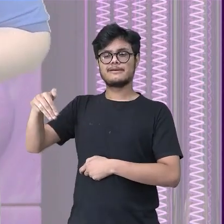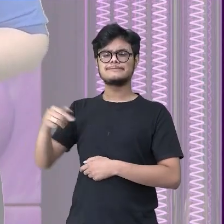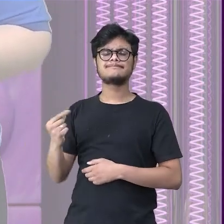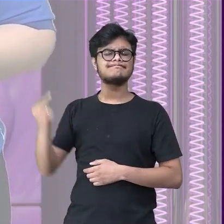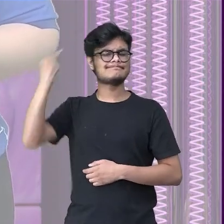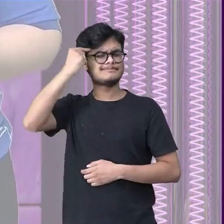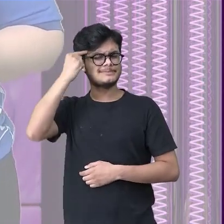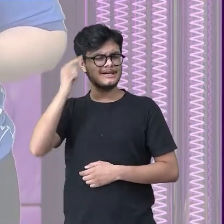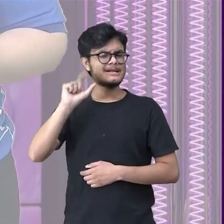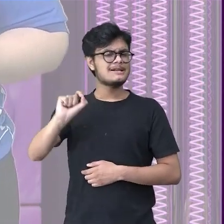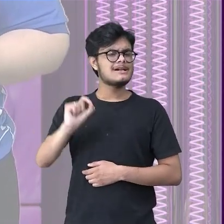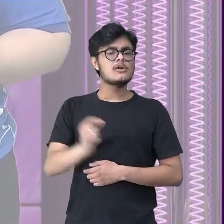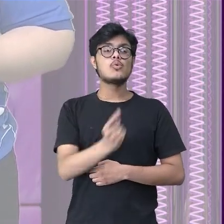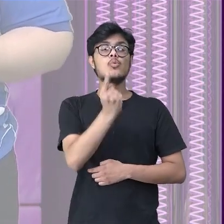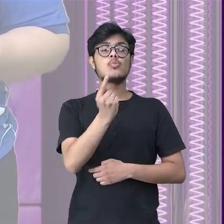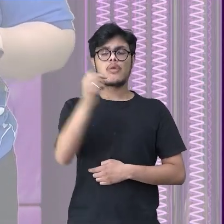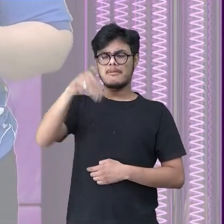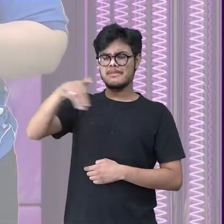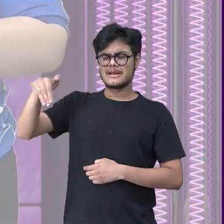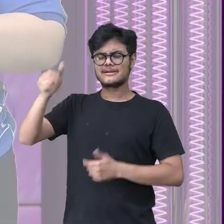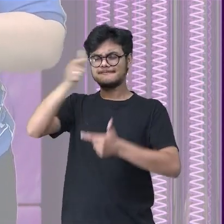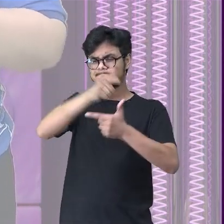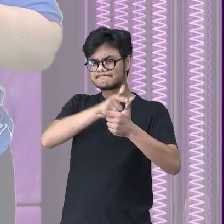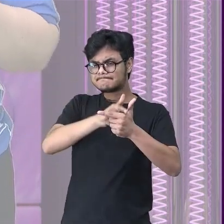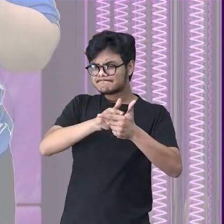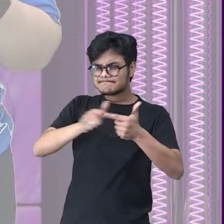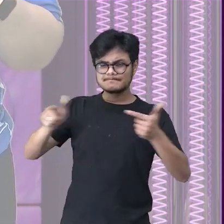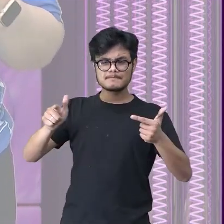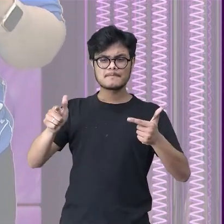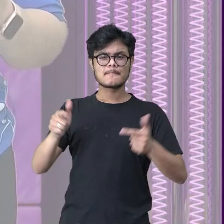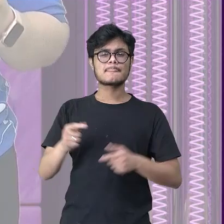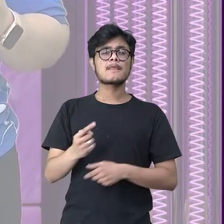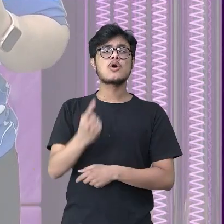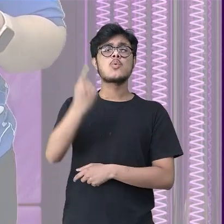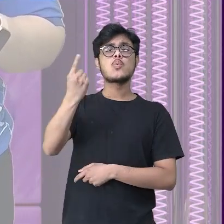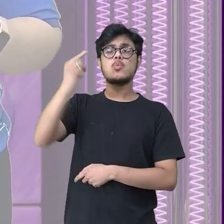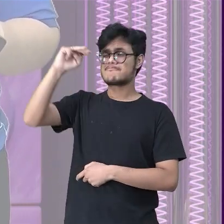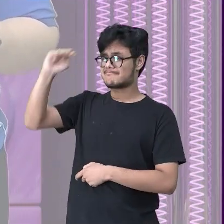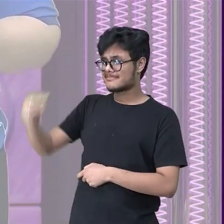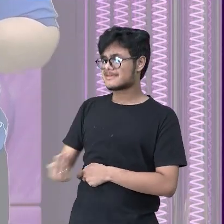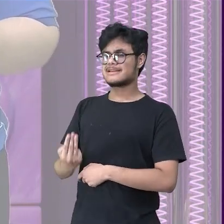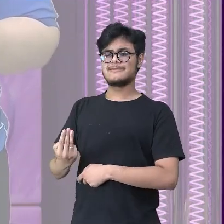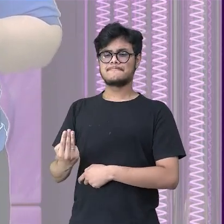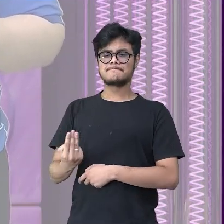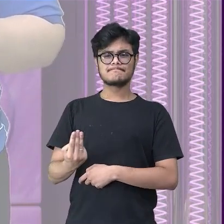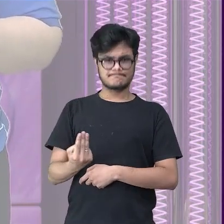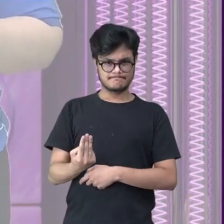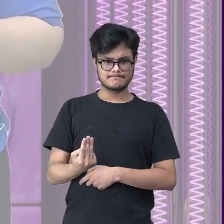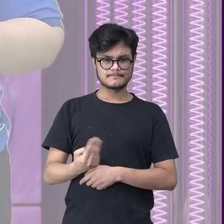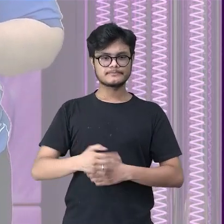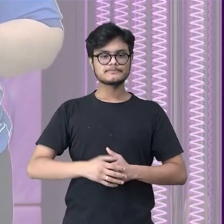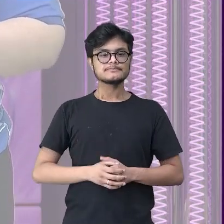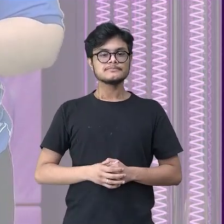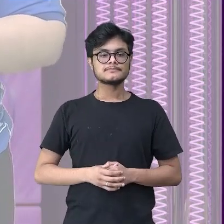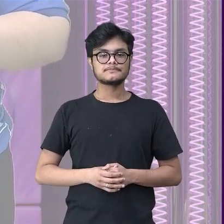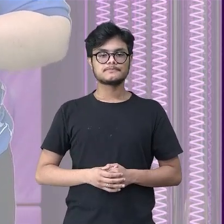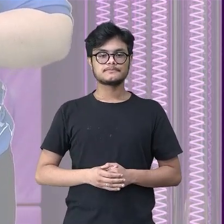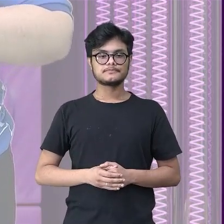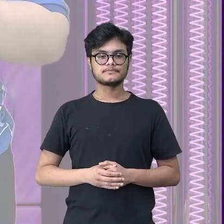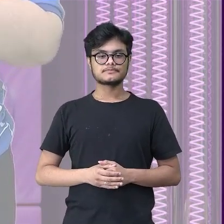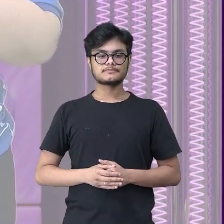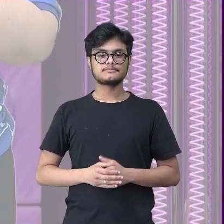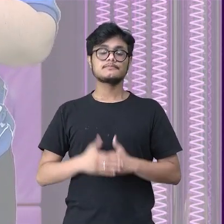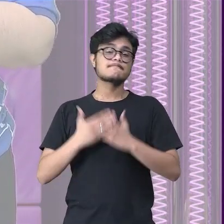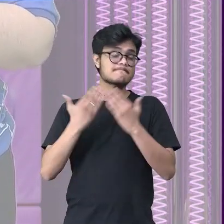imagine esse 1 milímetro dividido em 1 milhão de partes iguais, né? Então,